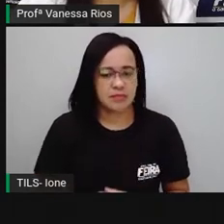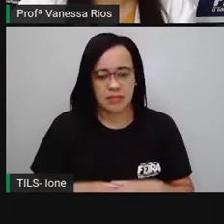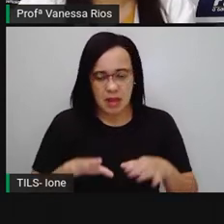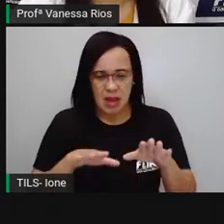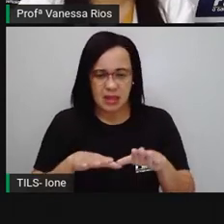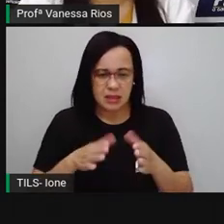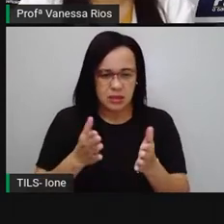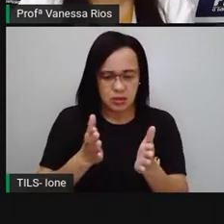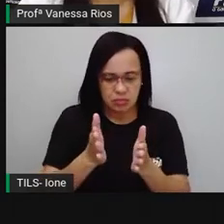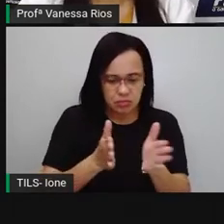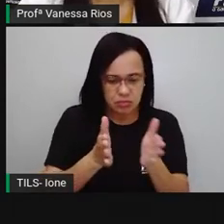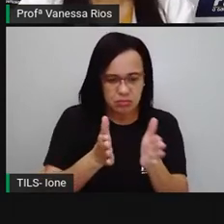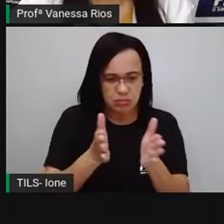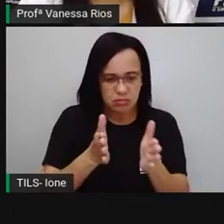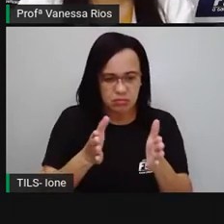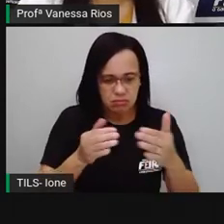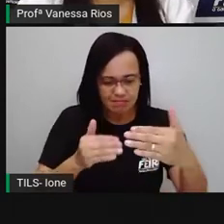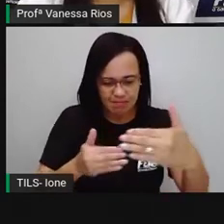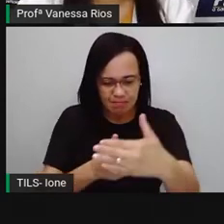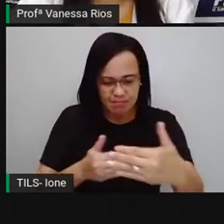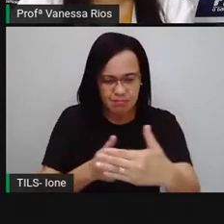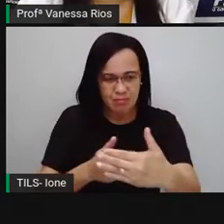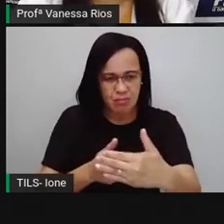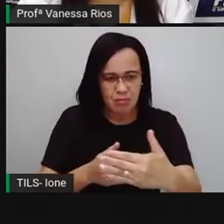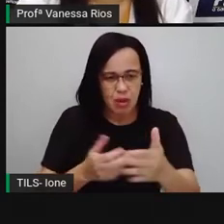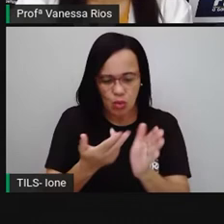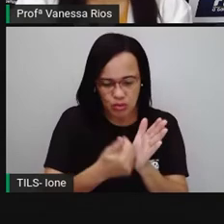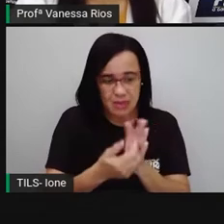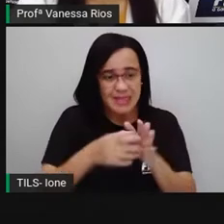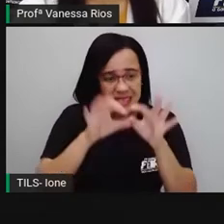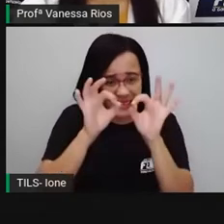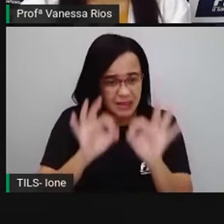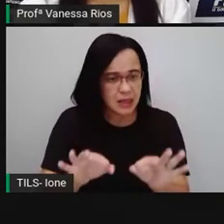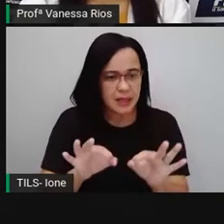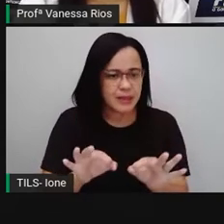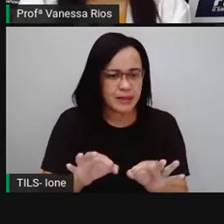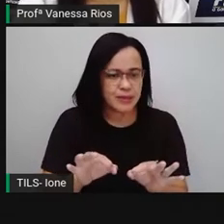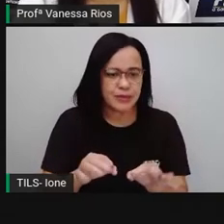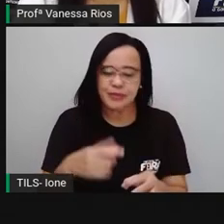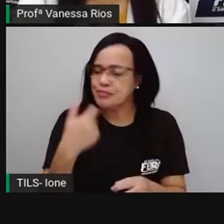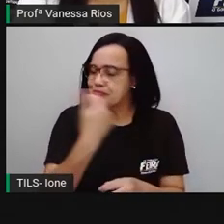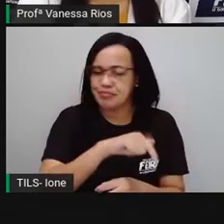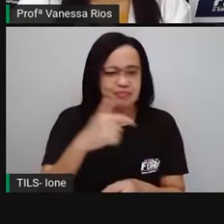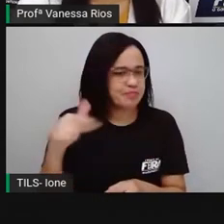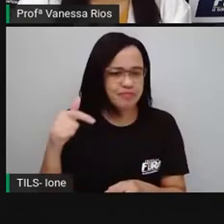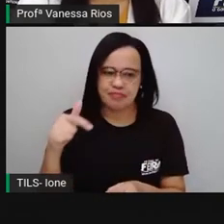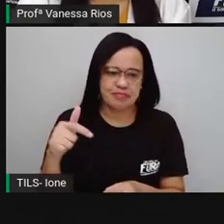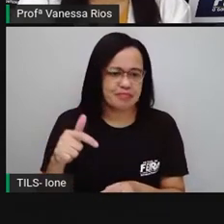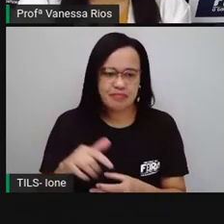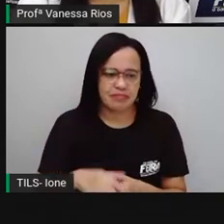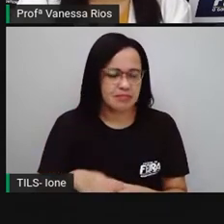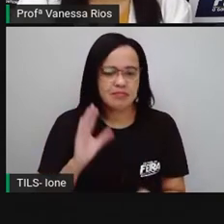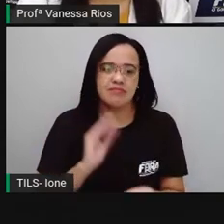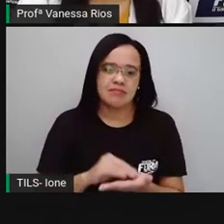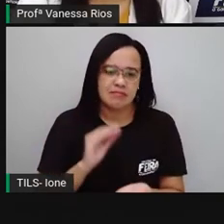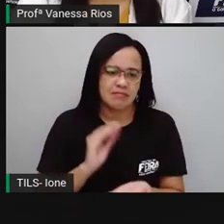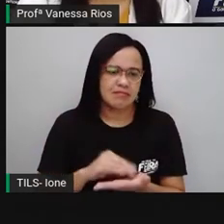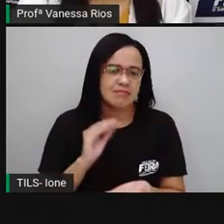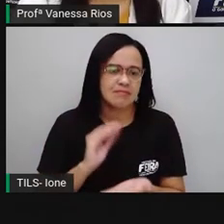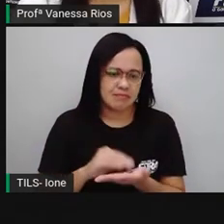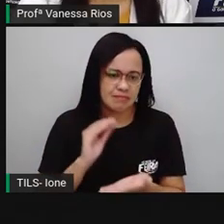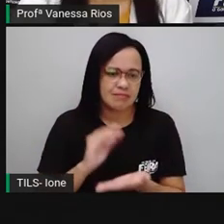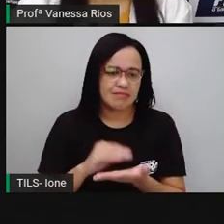né? Em relação à construção aí dessas faces, quando a gente está falando aí de